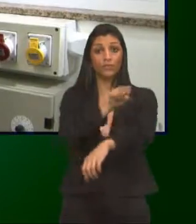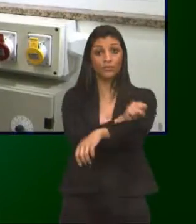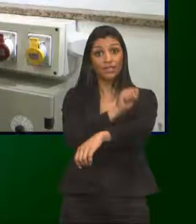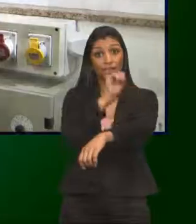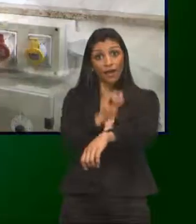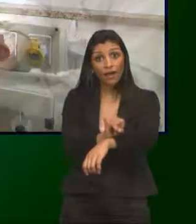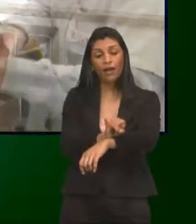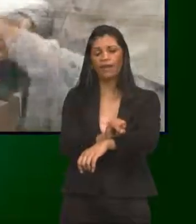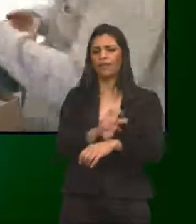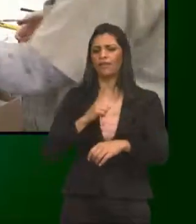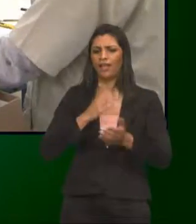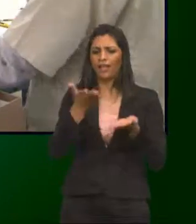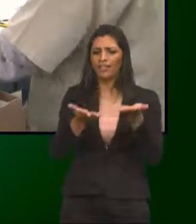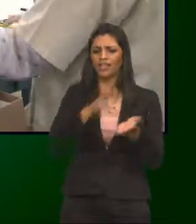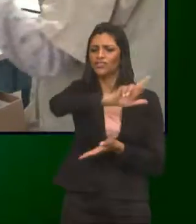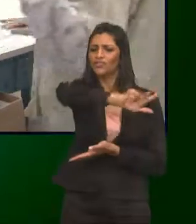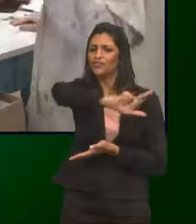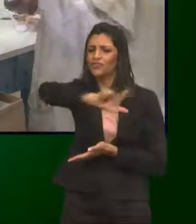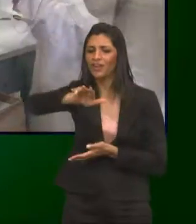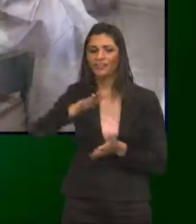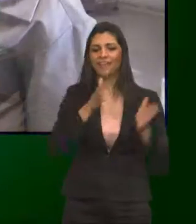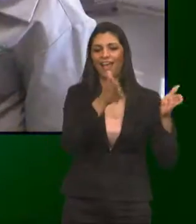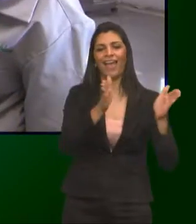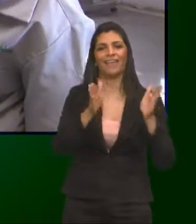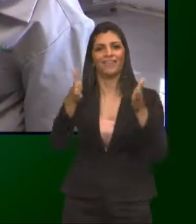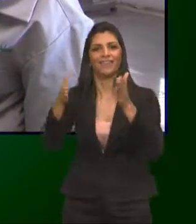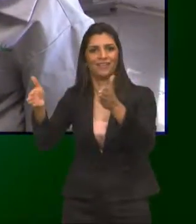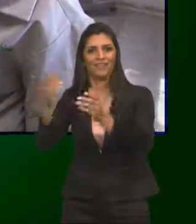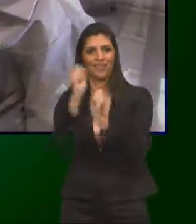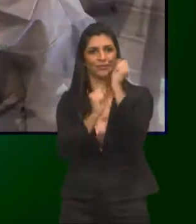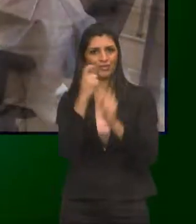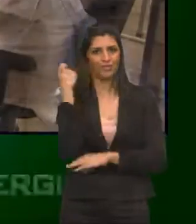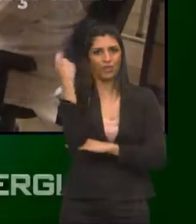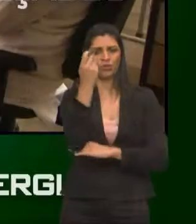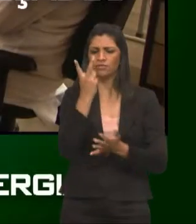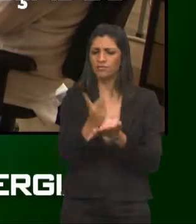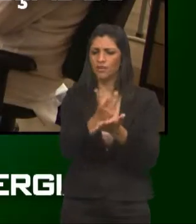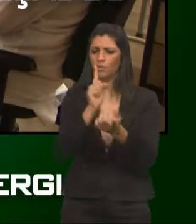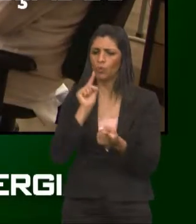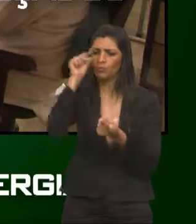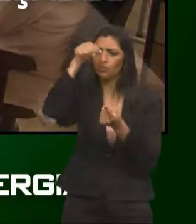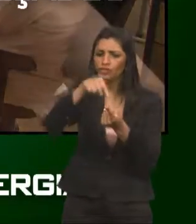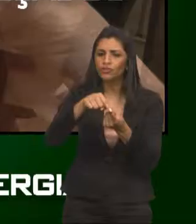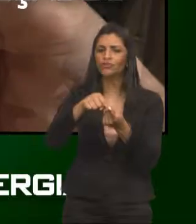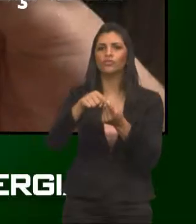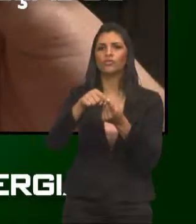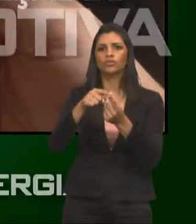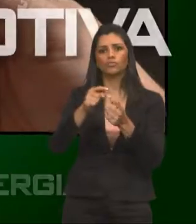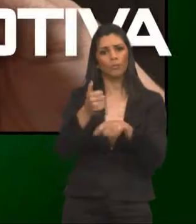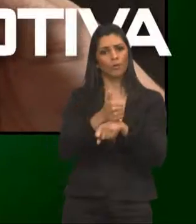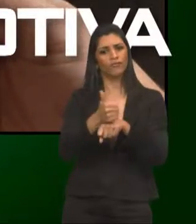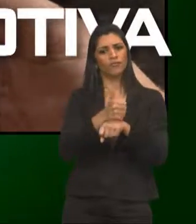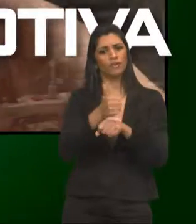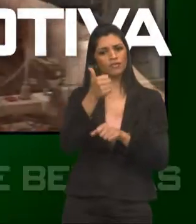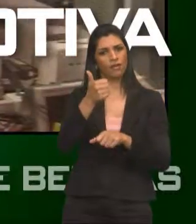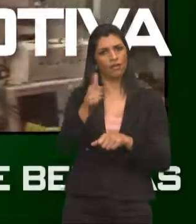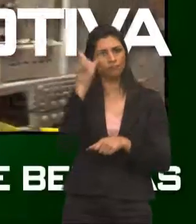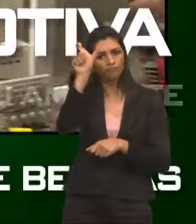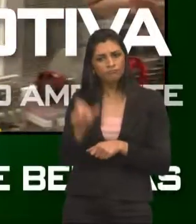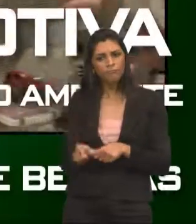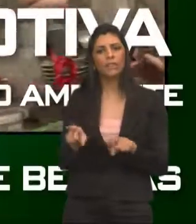O SENAI atende às mais diferentes áreas da indústria gaúcha, sempre com a missão de qualificar os